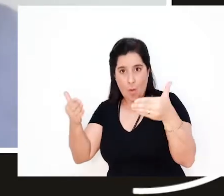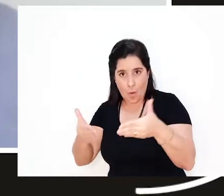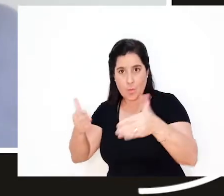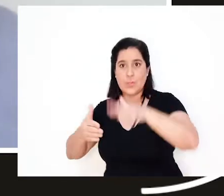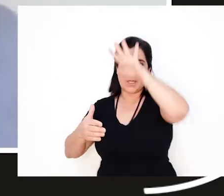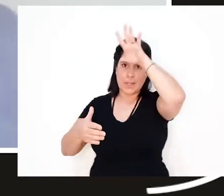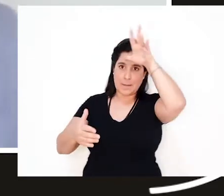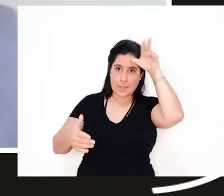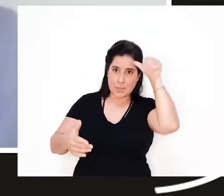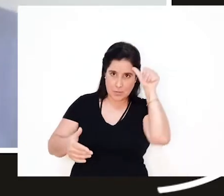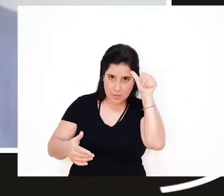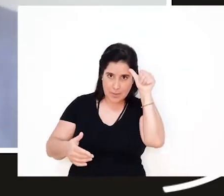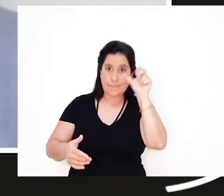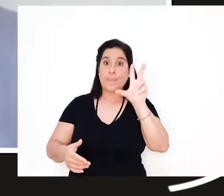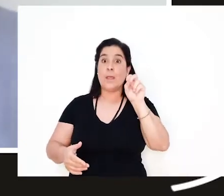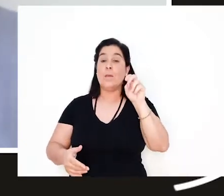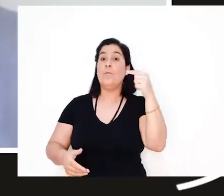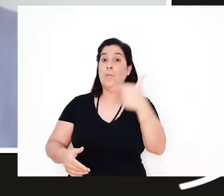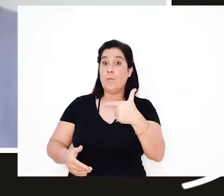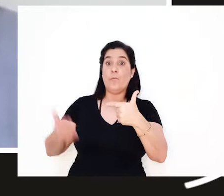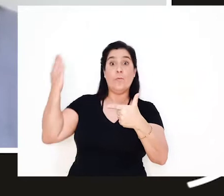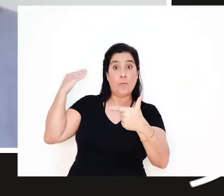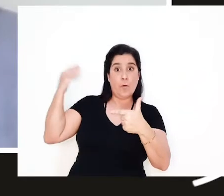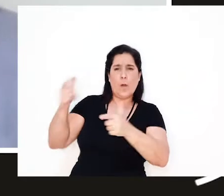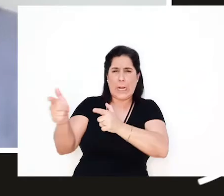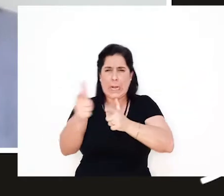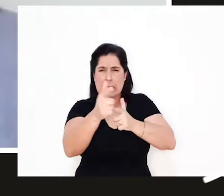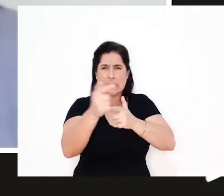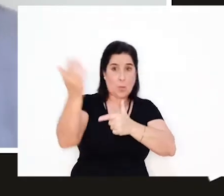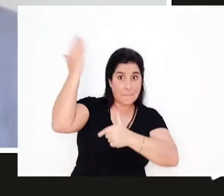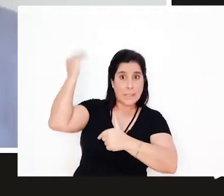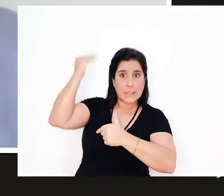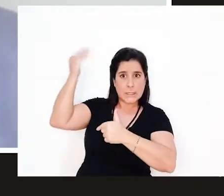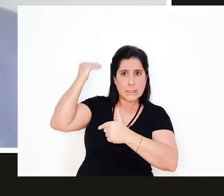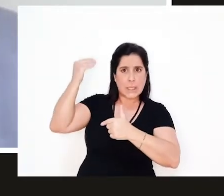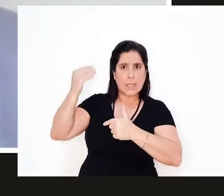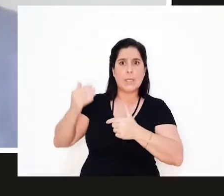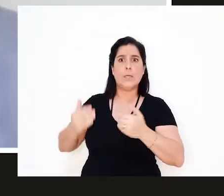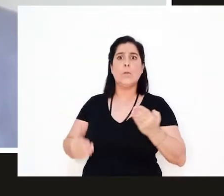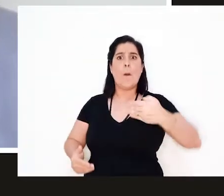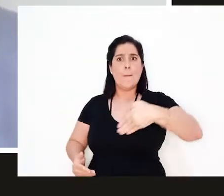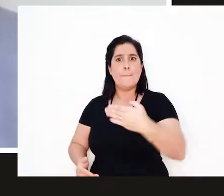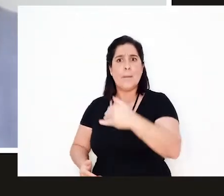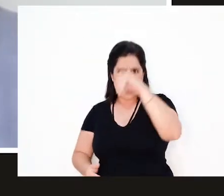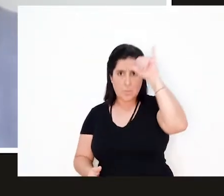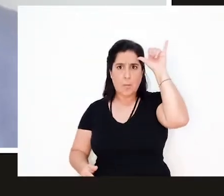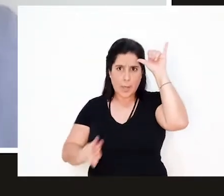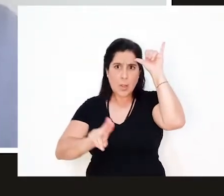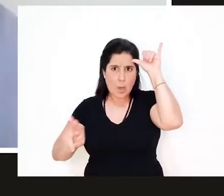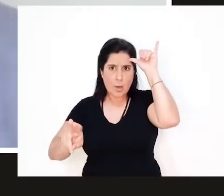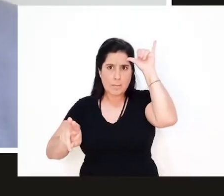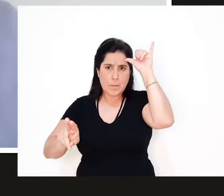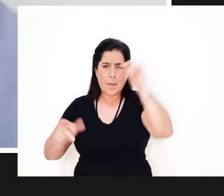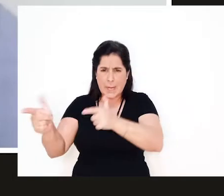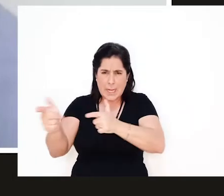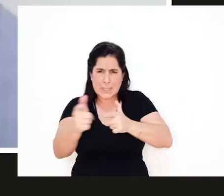Borba, avô da minha mãe, ele tinha sido caçador de peixe-boi. Ele era pescador e ele caçava peixe-boi. Então,